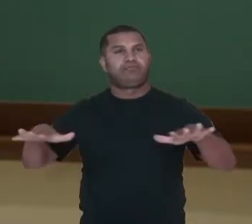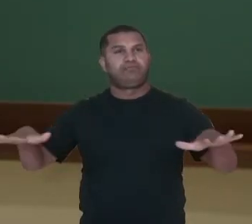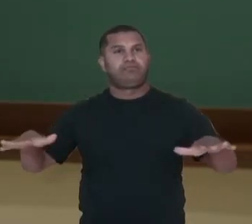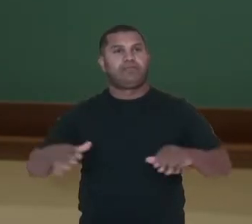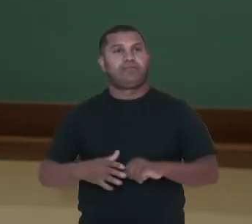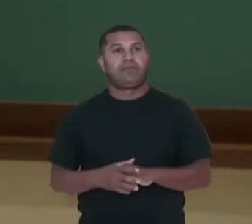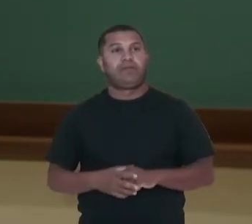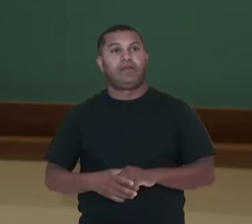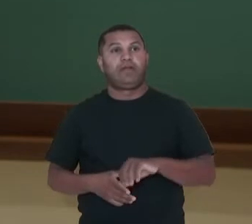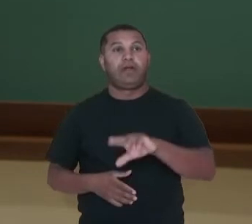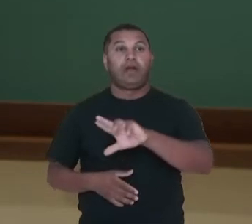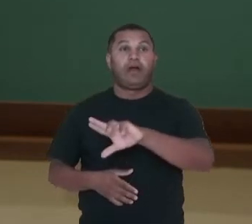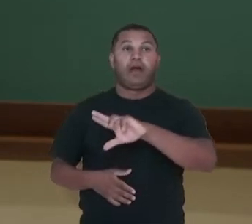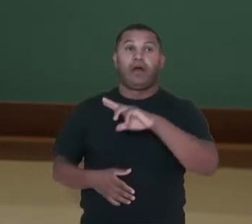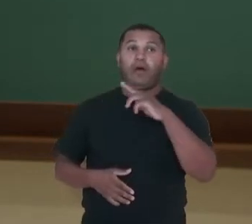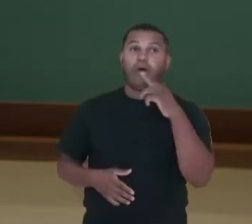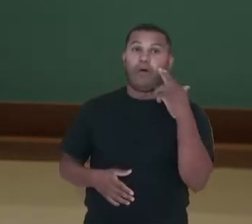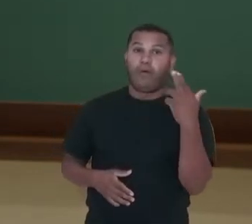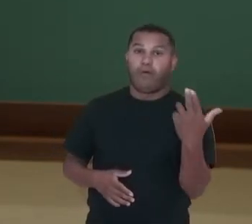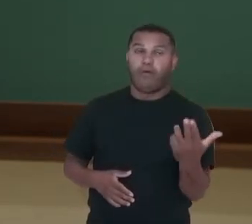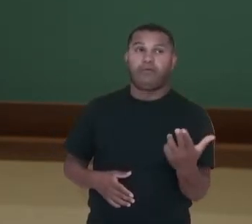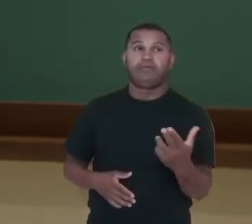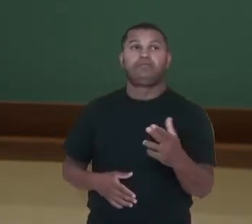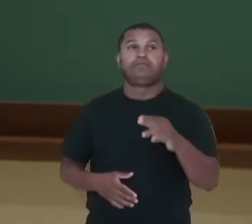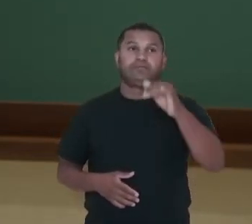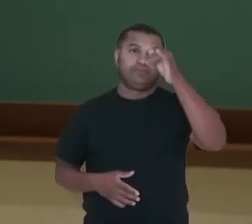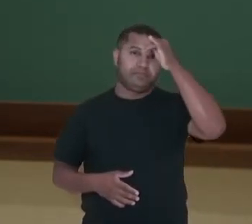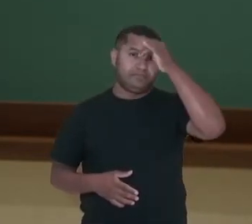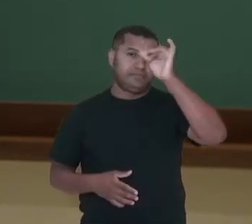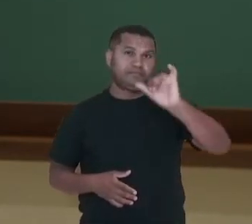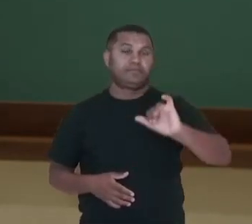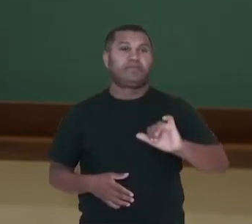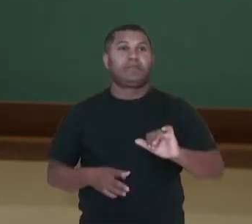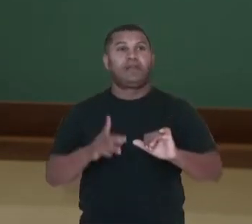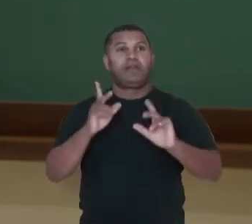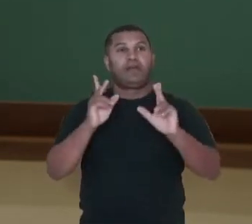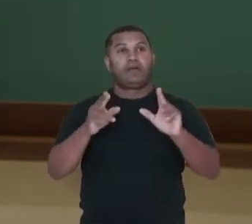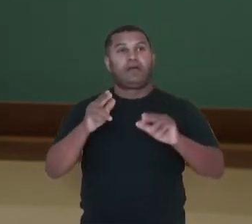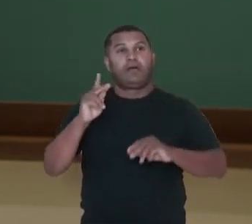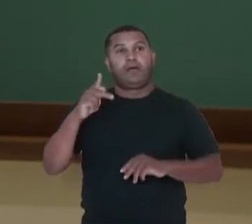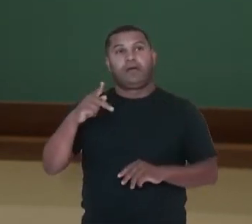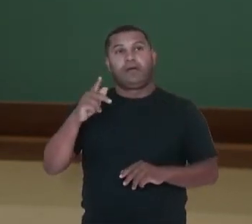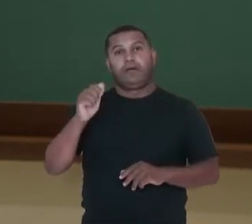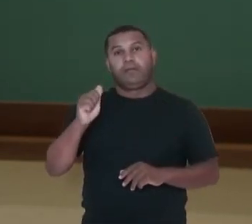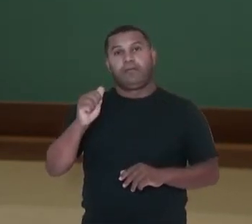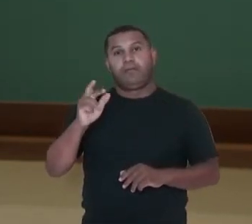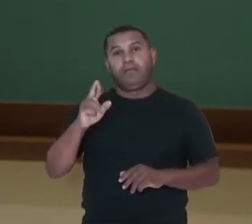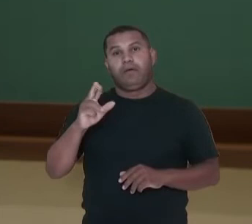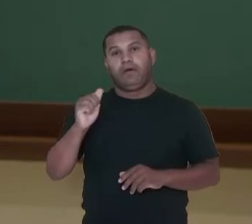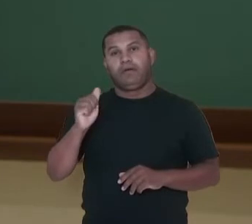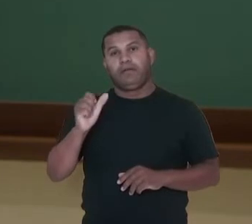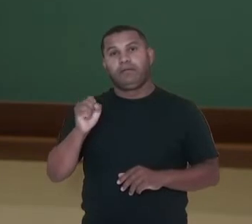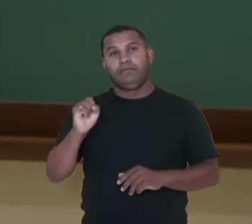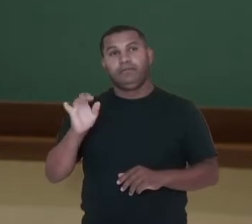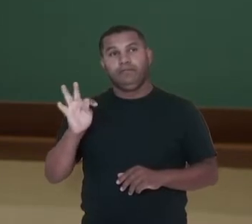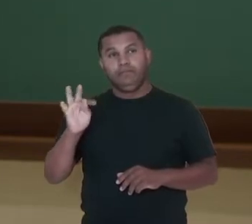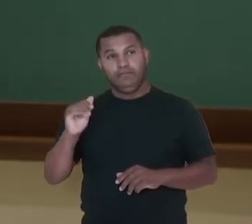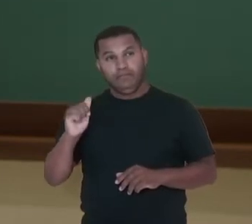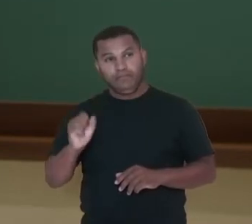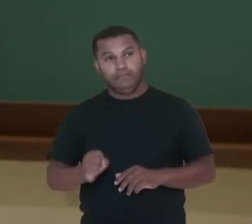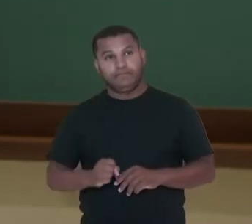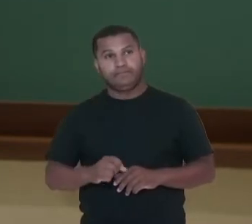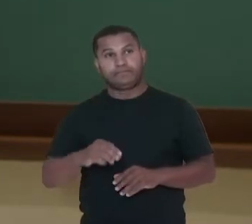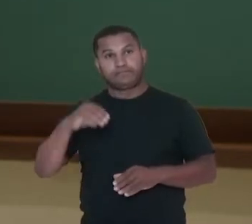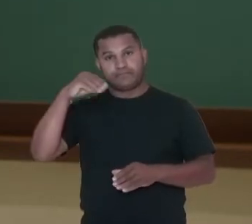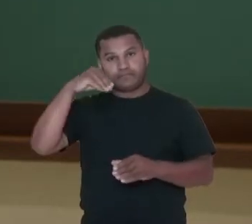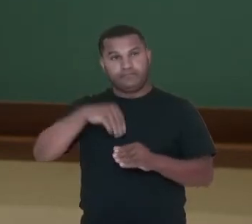organismos, olha aqui minha gente, são parasitas. E parasita, esse nome já não é bom. Parasita vai causar